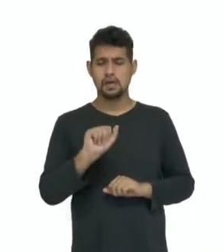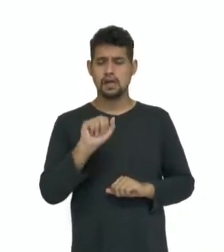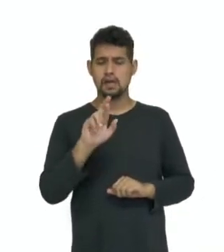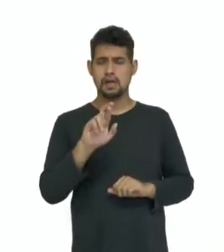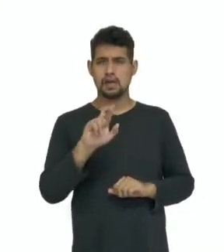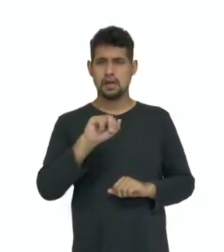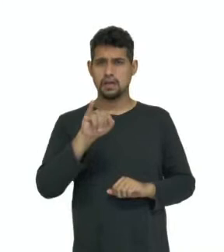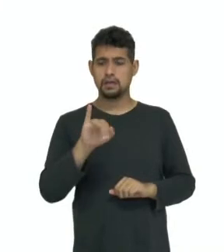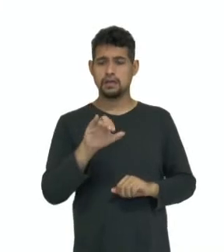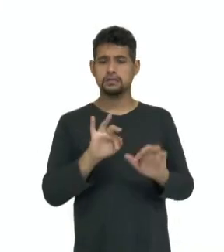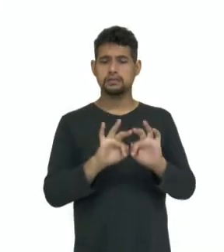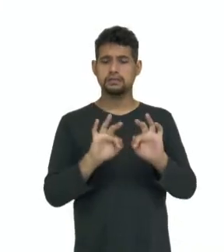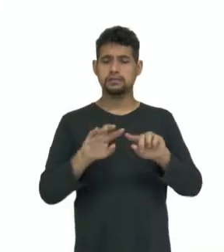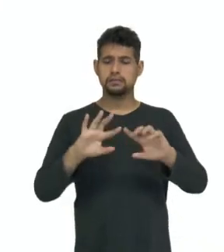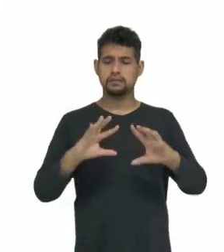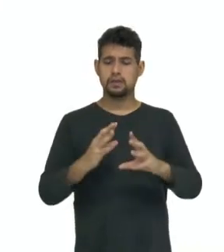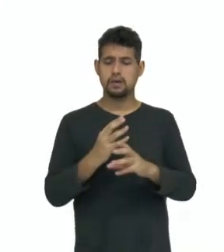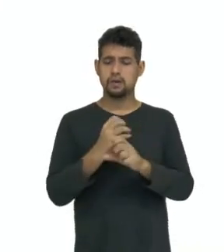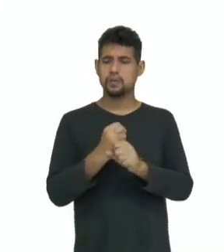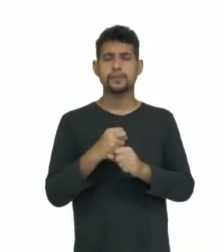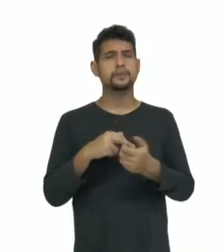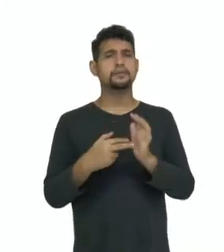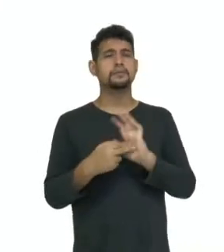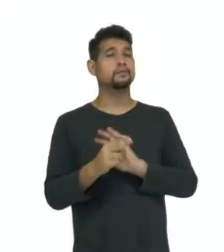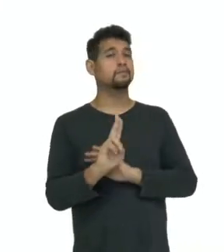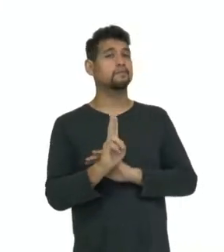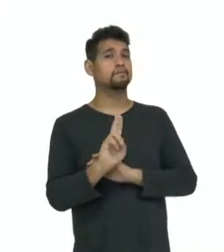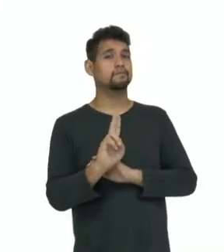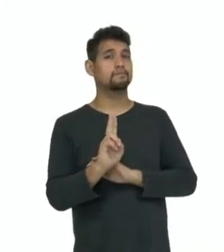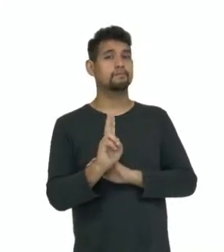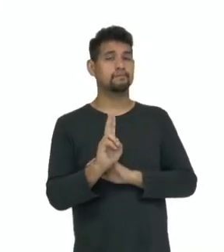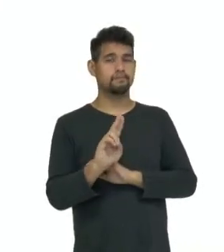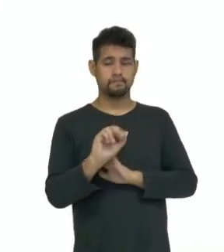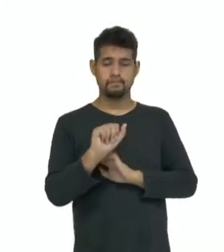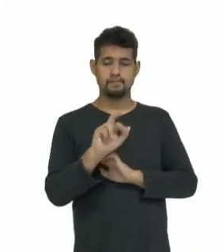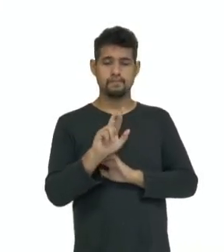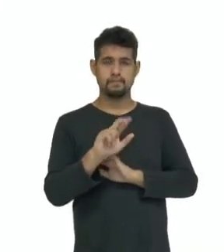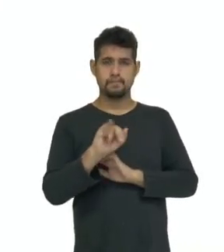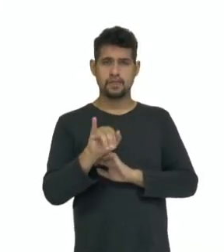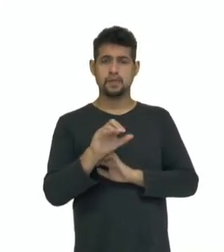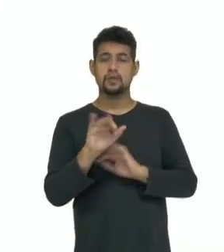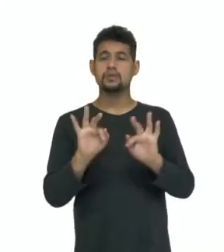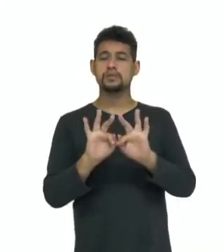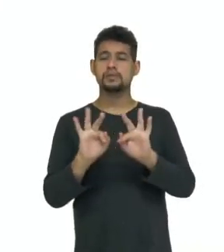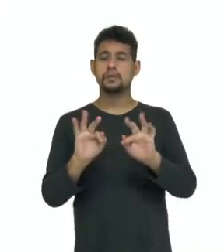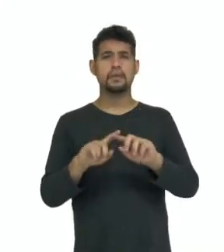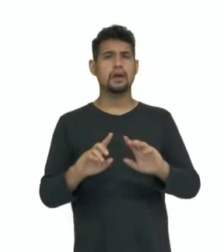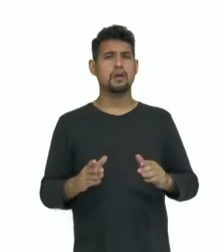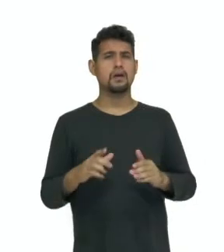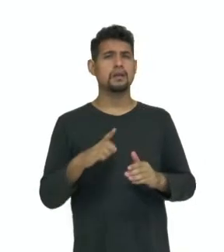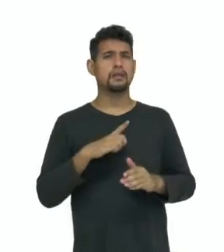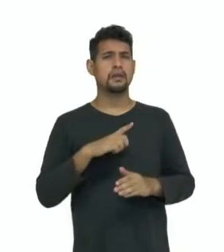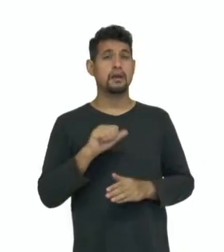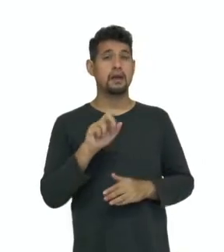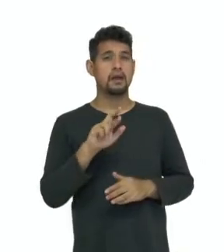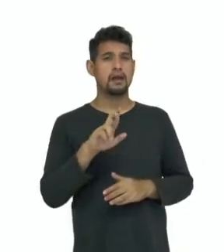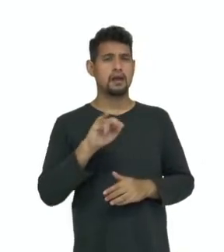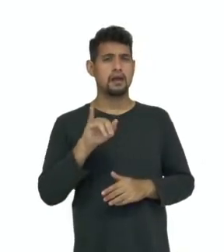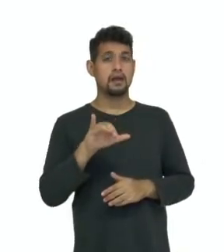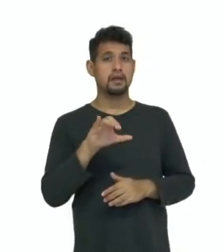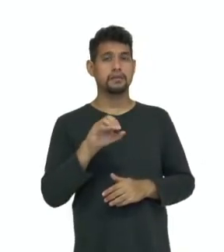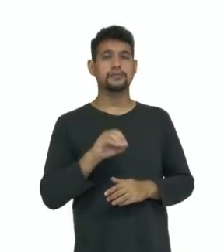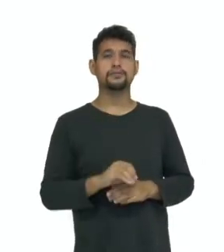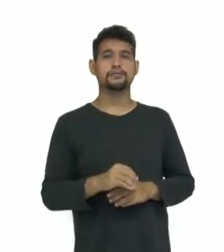esse tipo de agrupamento é chamado, de arranjo simples. Nesse caso, nós temos um arranjo de